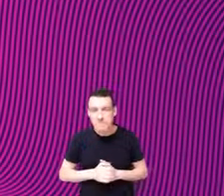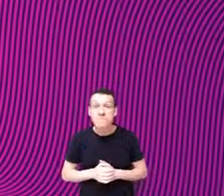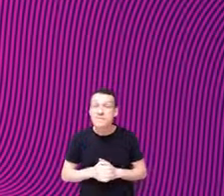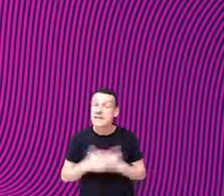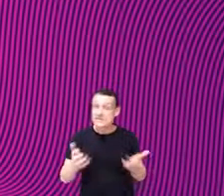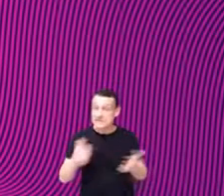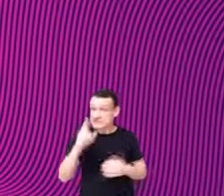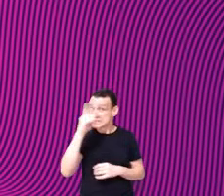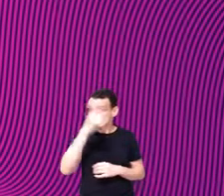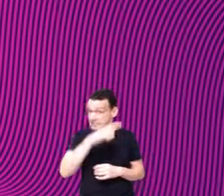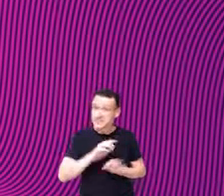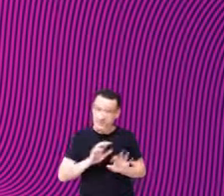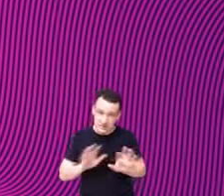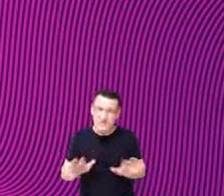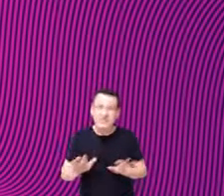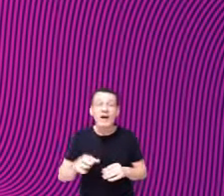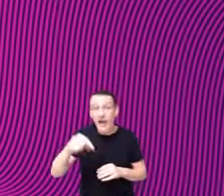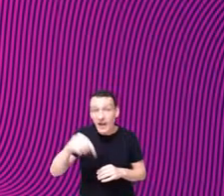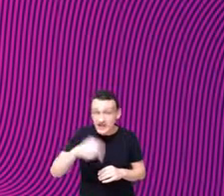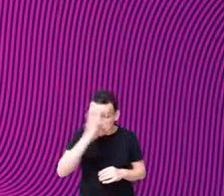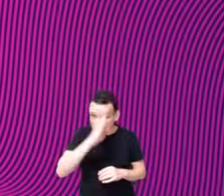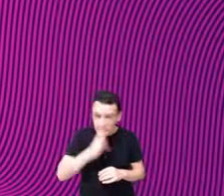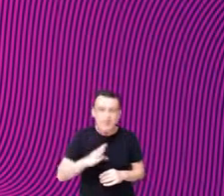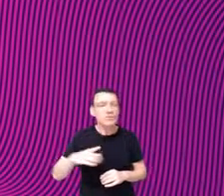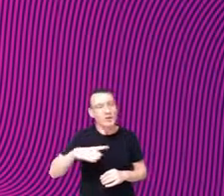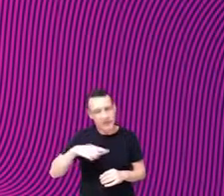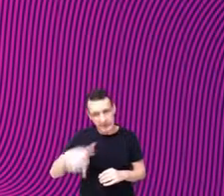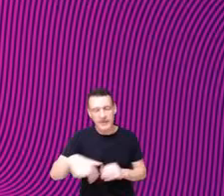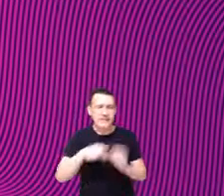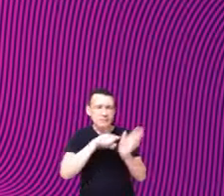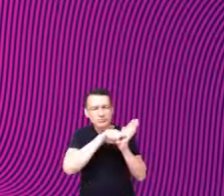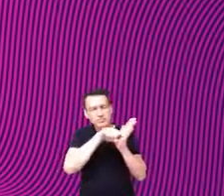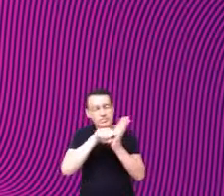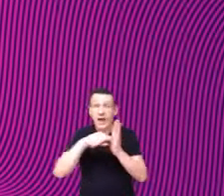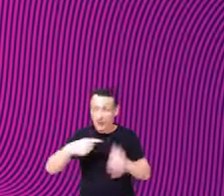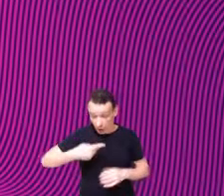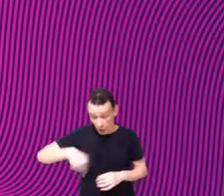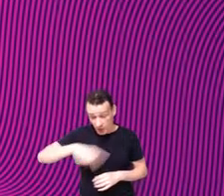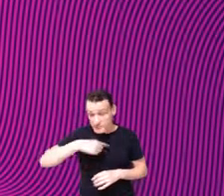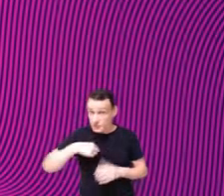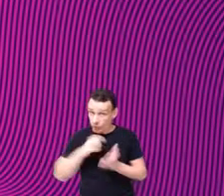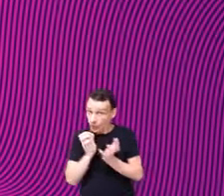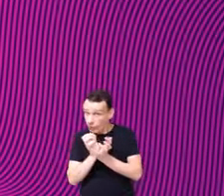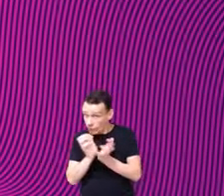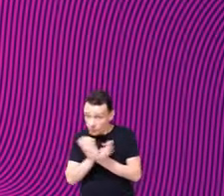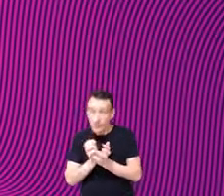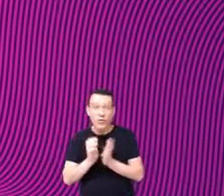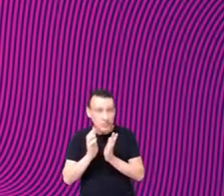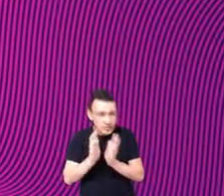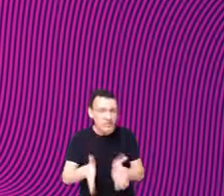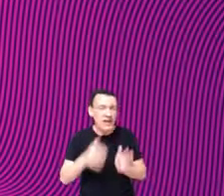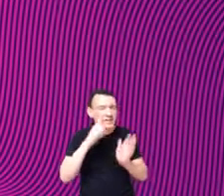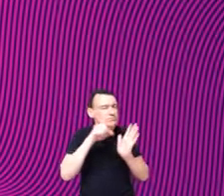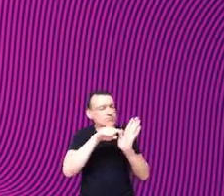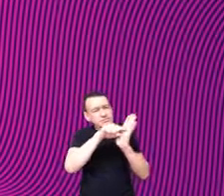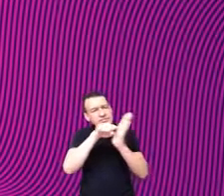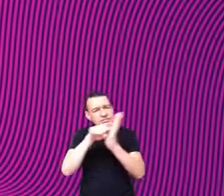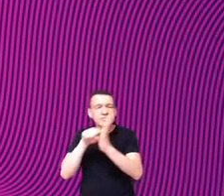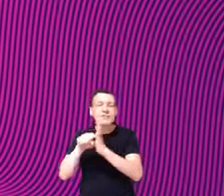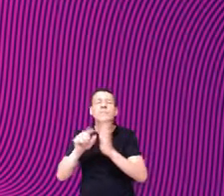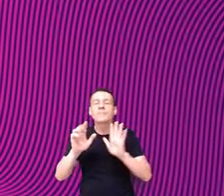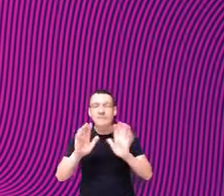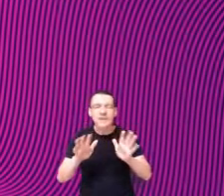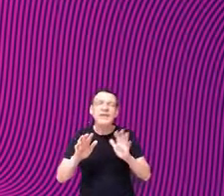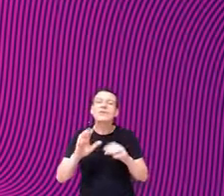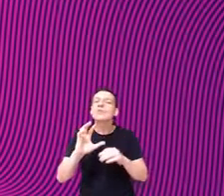temos um levantamento nosso, que nós conduzimos aqui, um levantamento epidemiológico. A principal causa de doença renal crônica